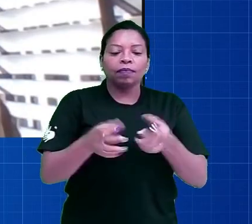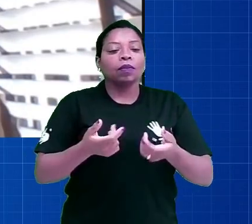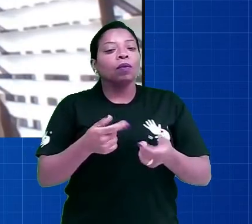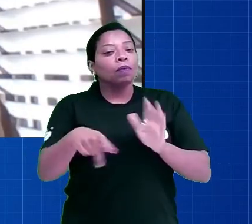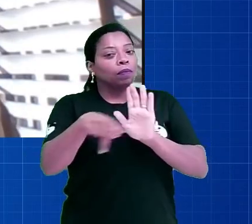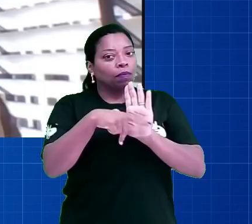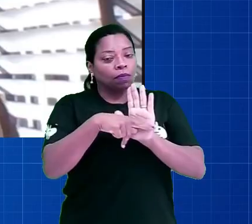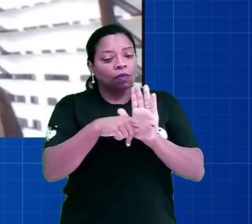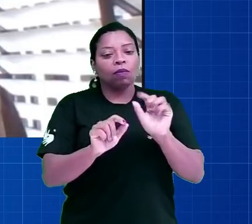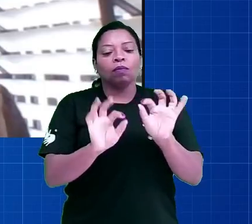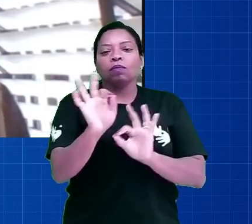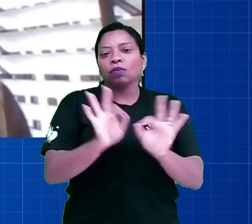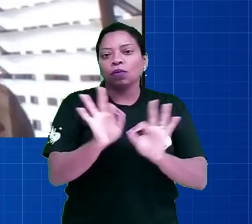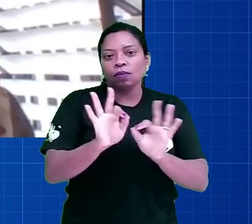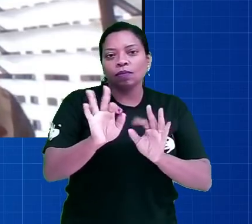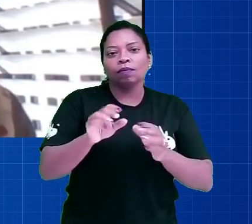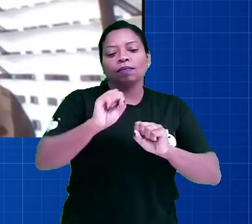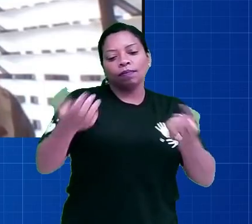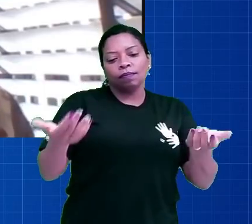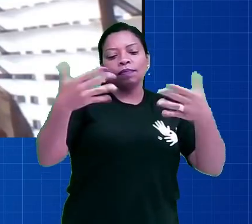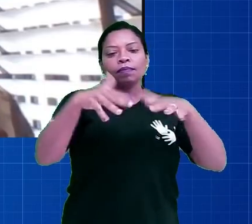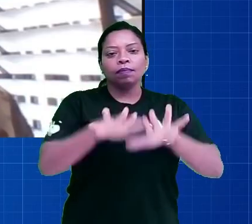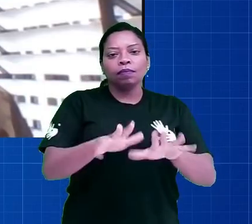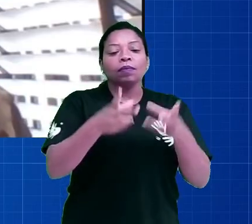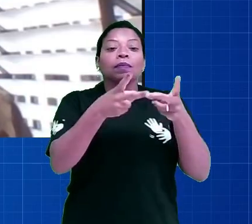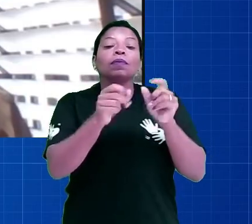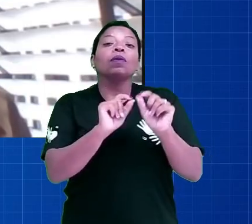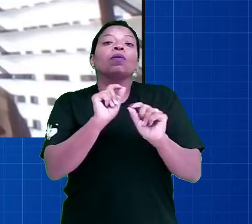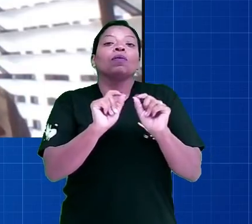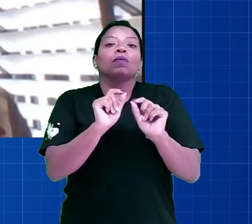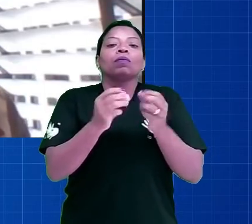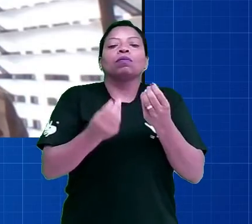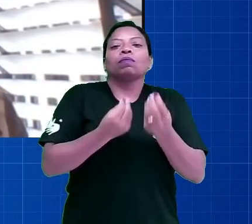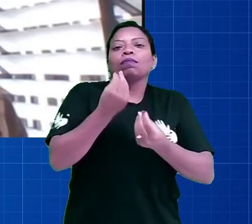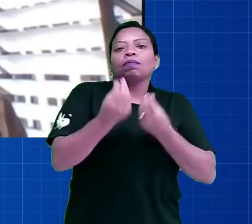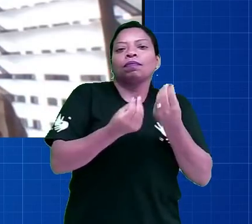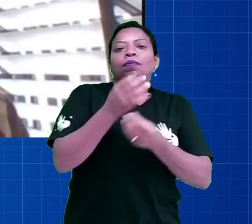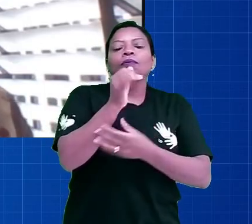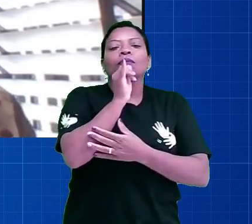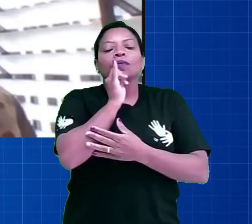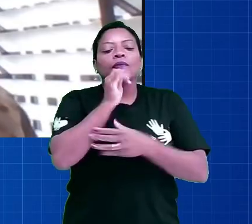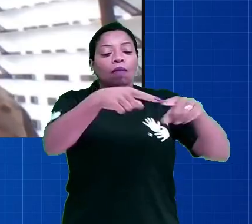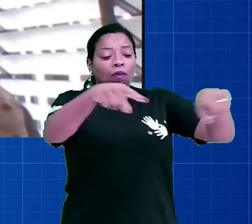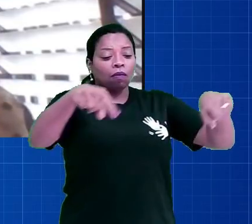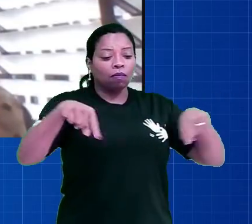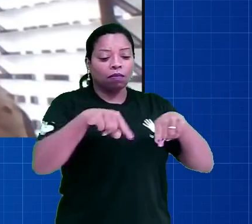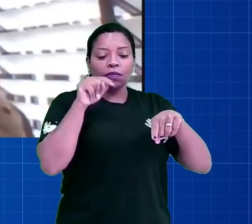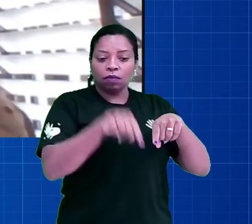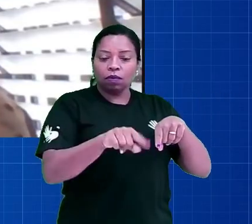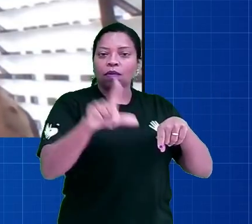professores que organizam um programa de inclusão e percebem a importância de